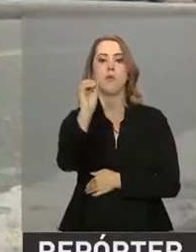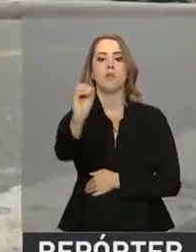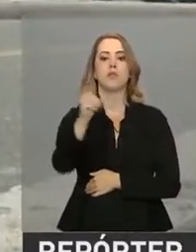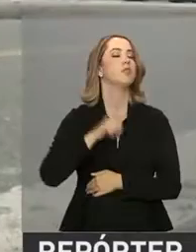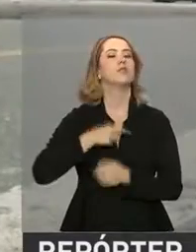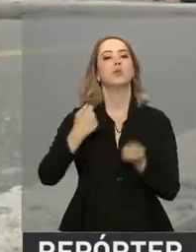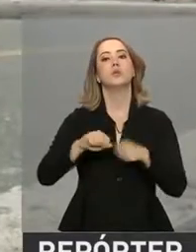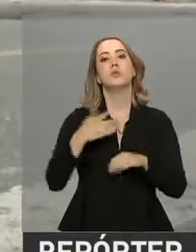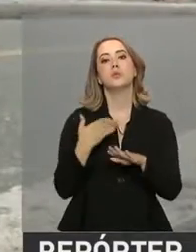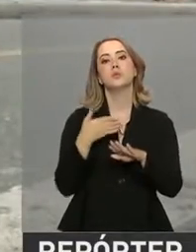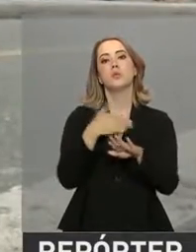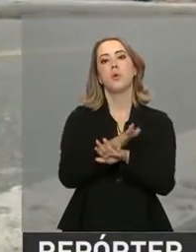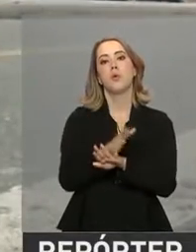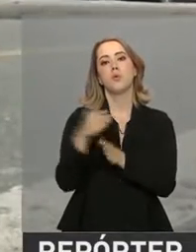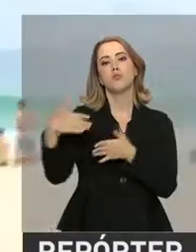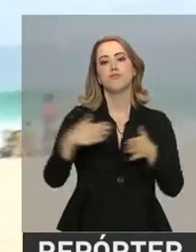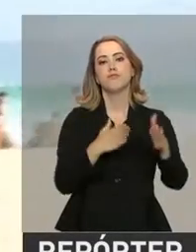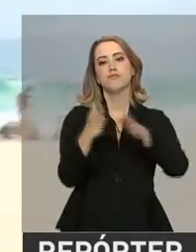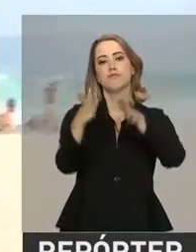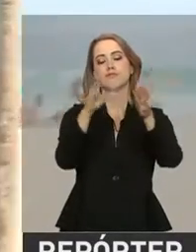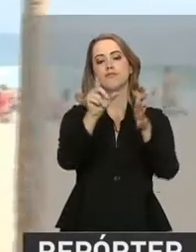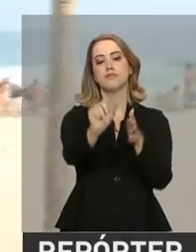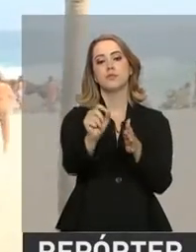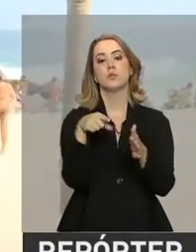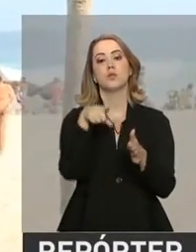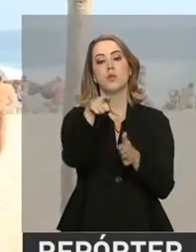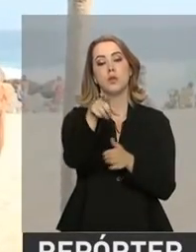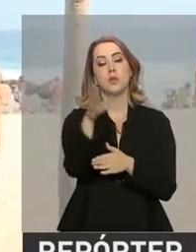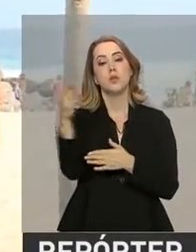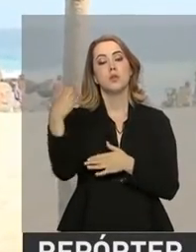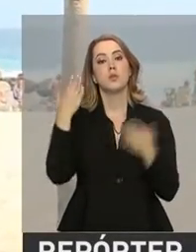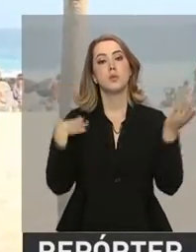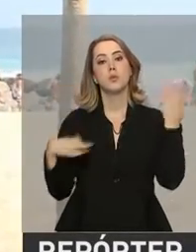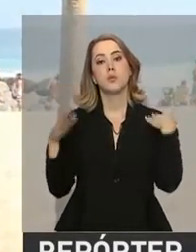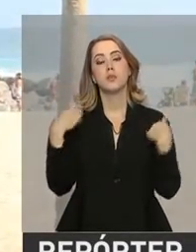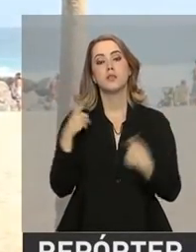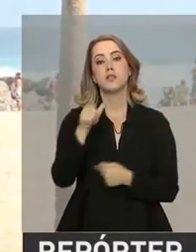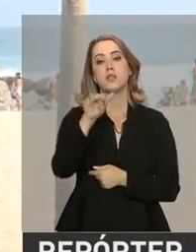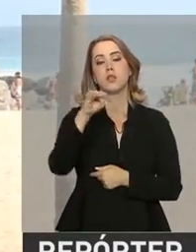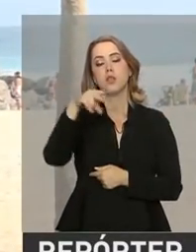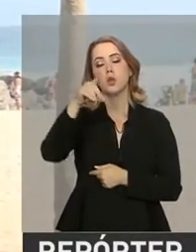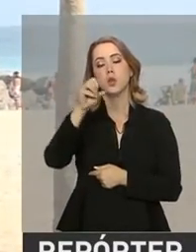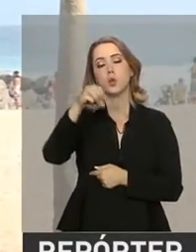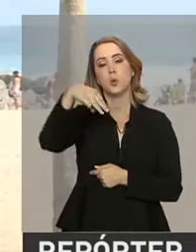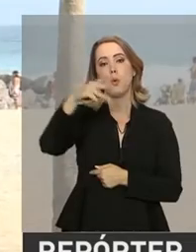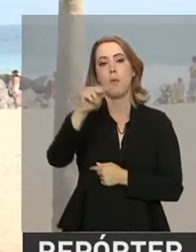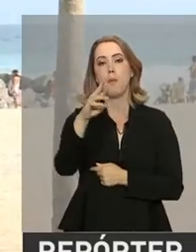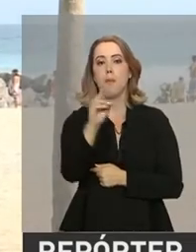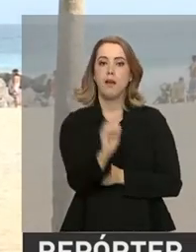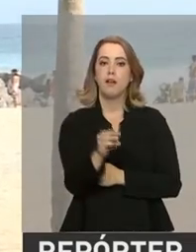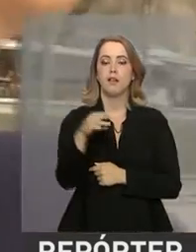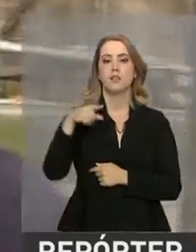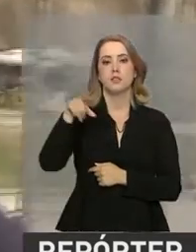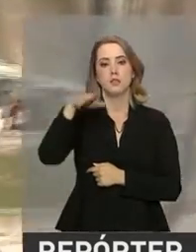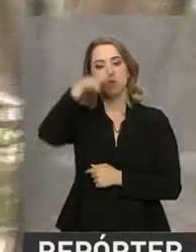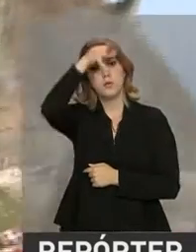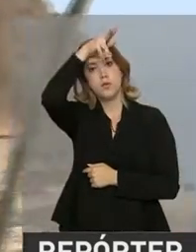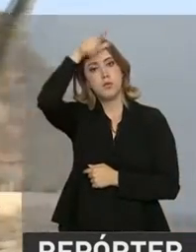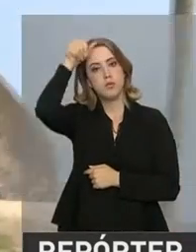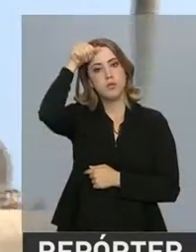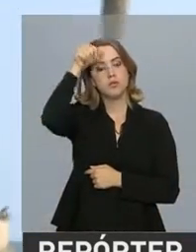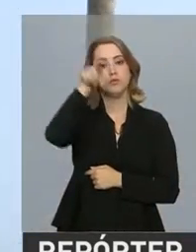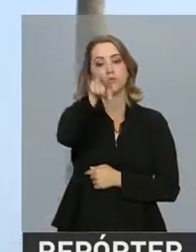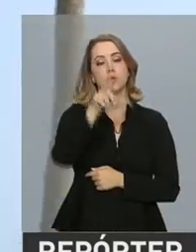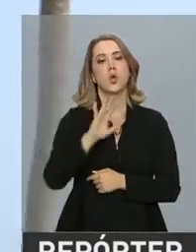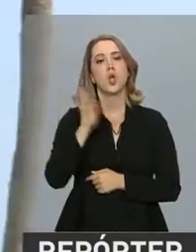caminhar pelo calçadão o famoso do Brasil Esse foi um dos passeios de lilomar que veio de Manaus no Amazonas já